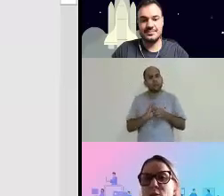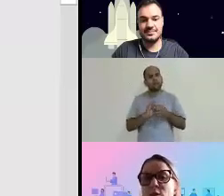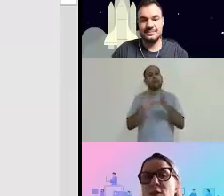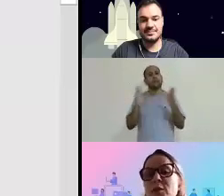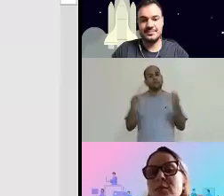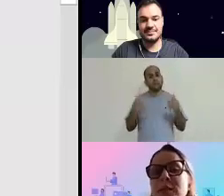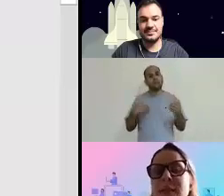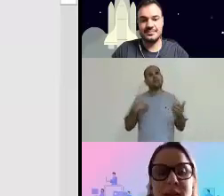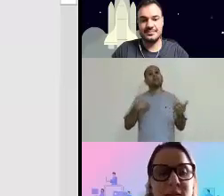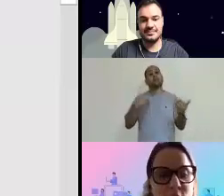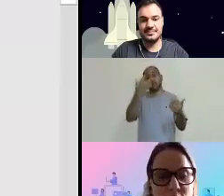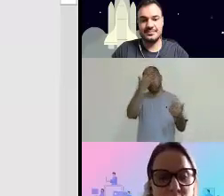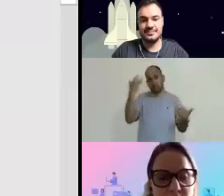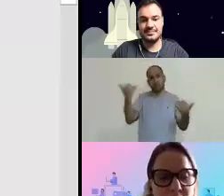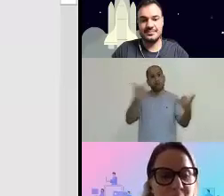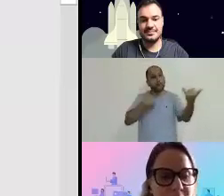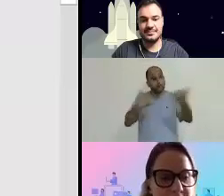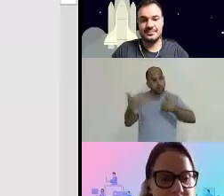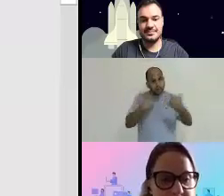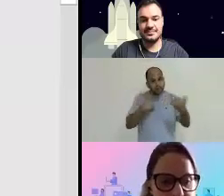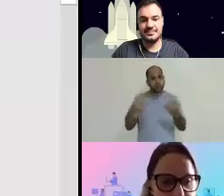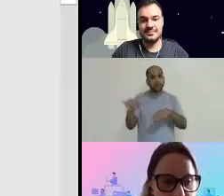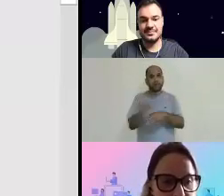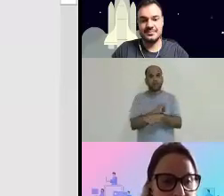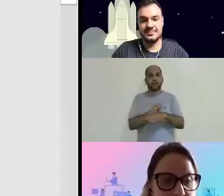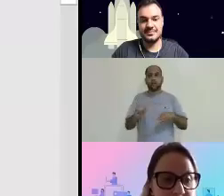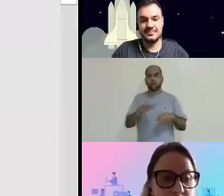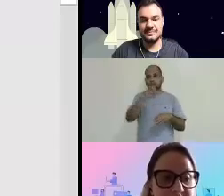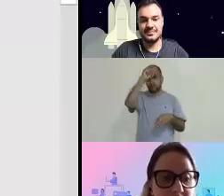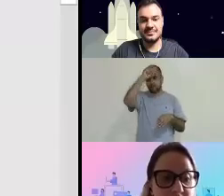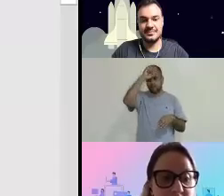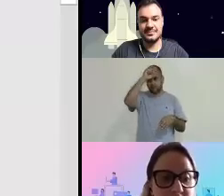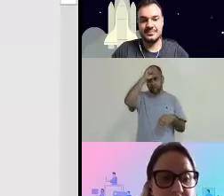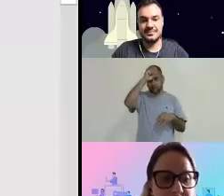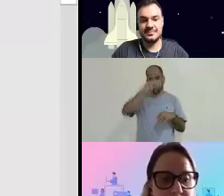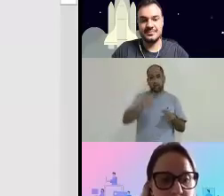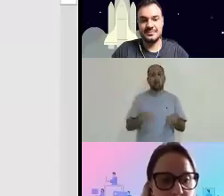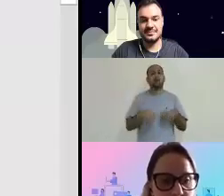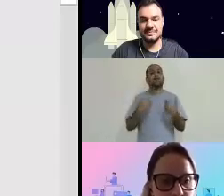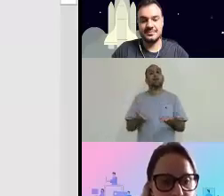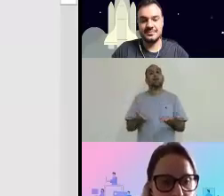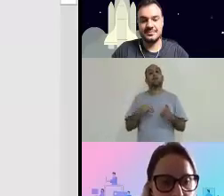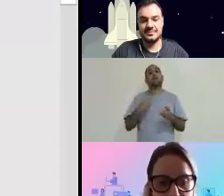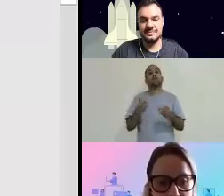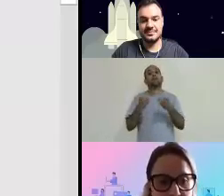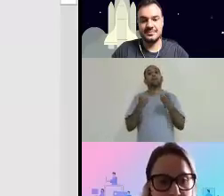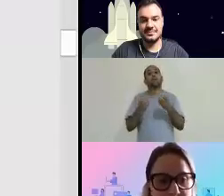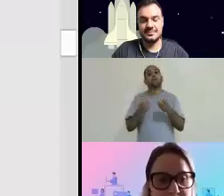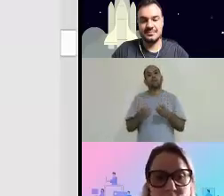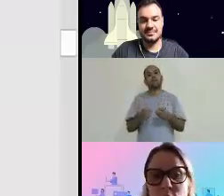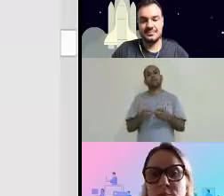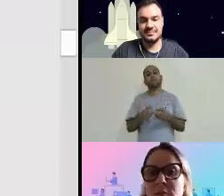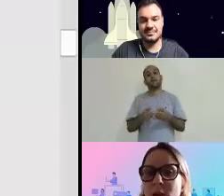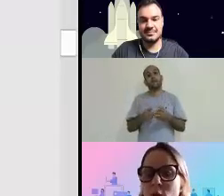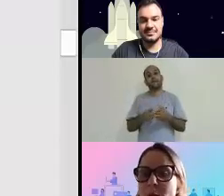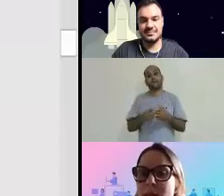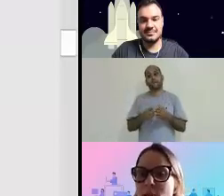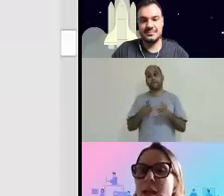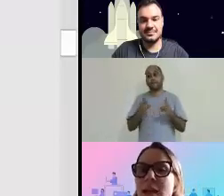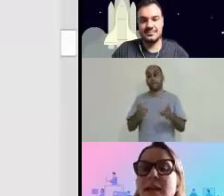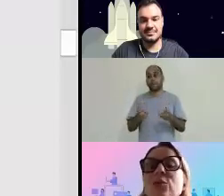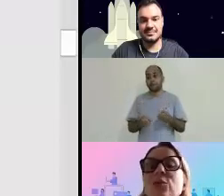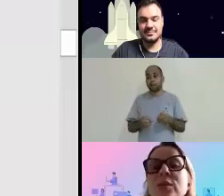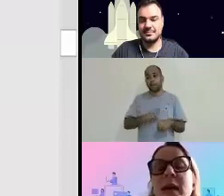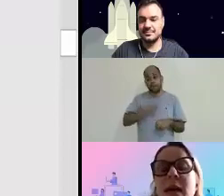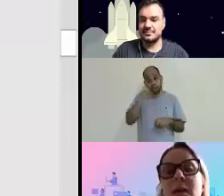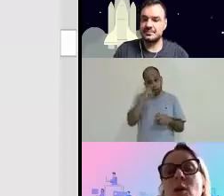te oferecendo de possibilidades e de aprendizado. Então, o que que a gente vê muito forte dentro da companhia